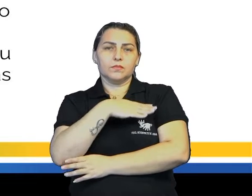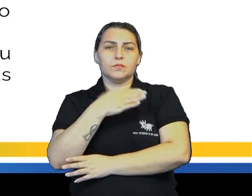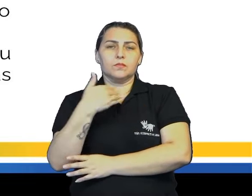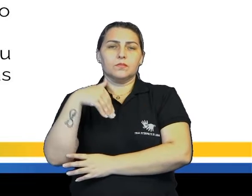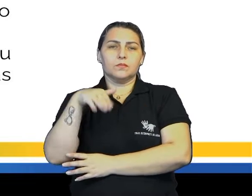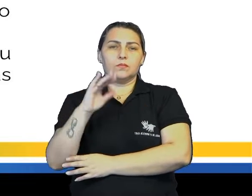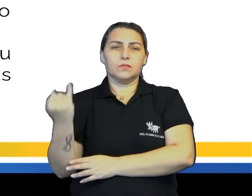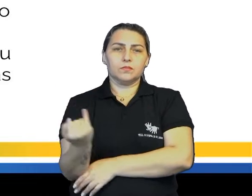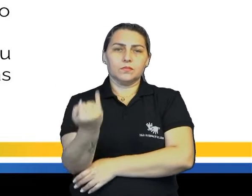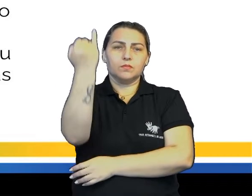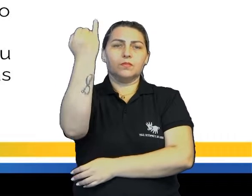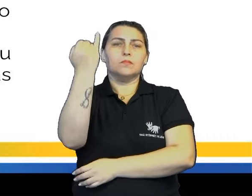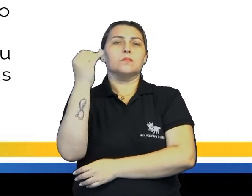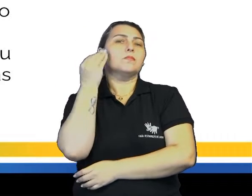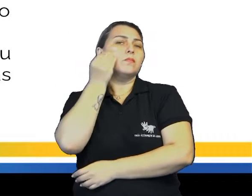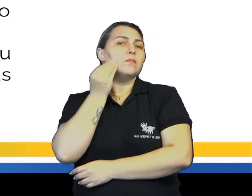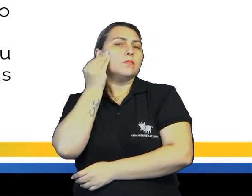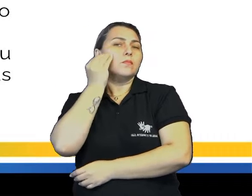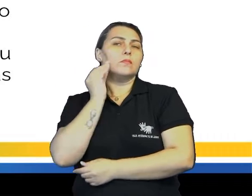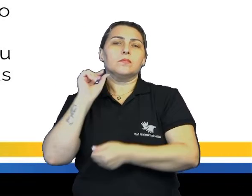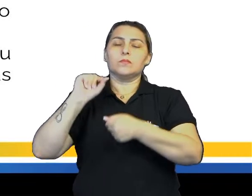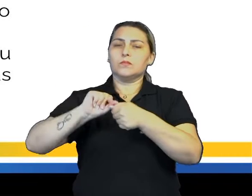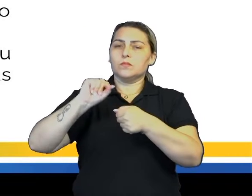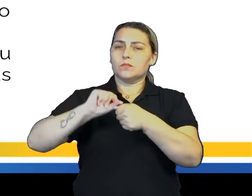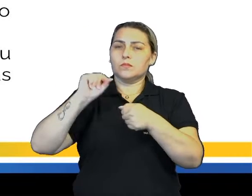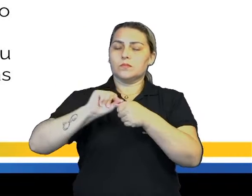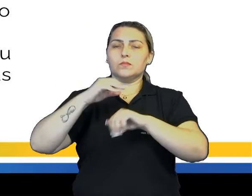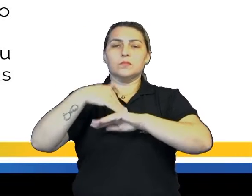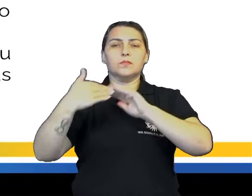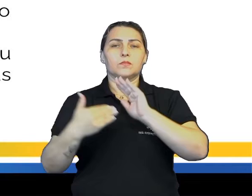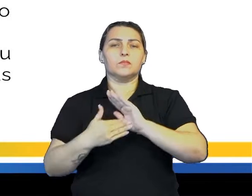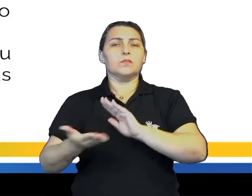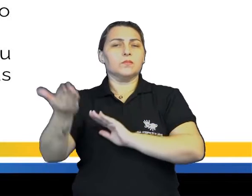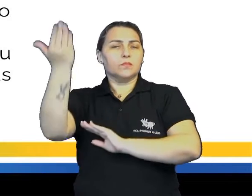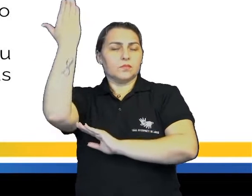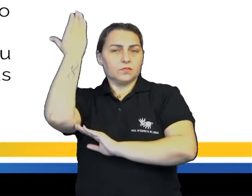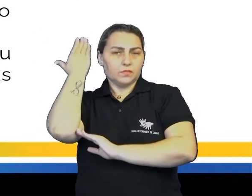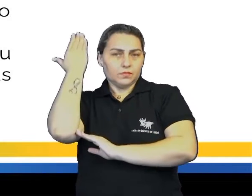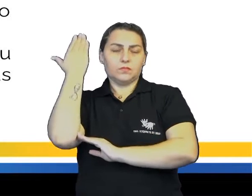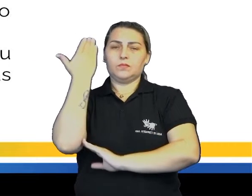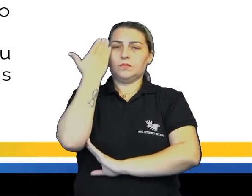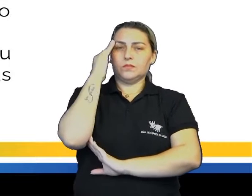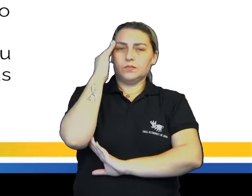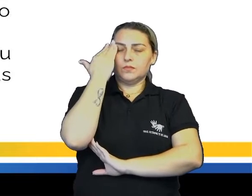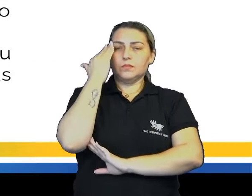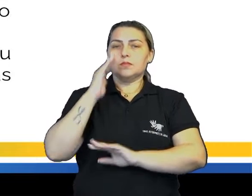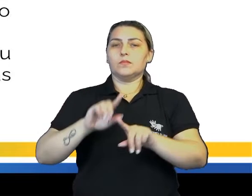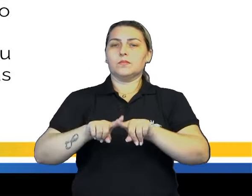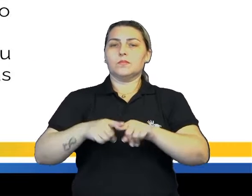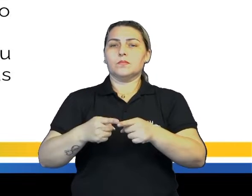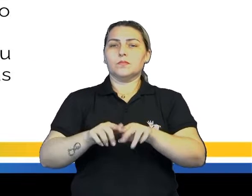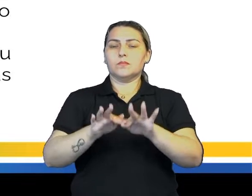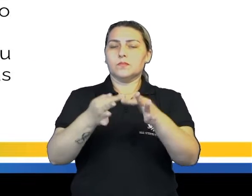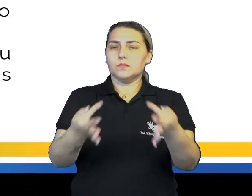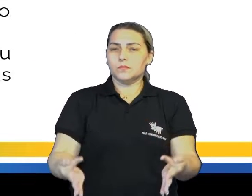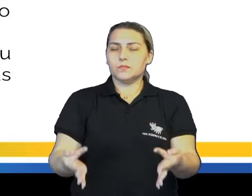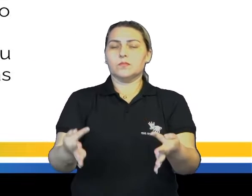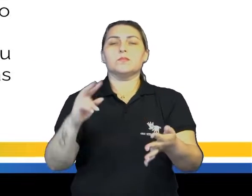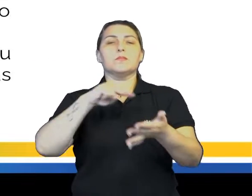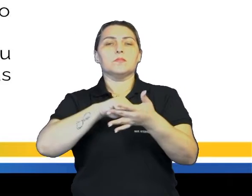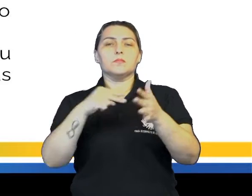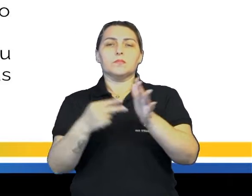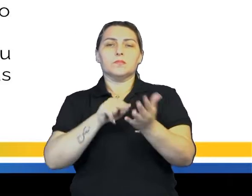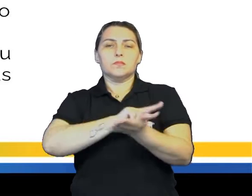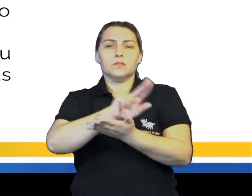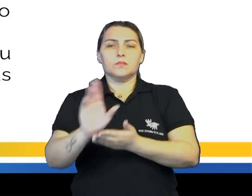mais importantes experiências desenvolvidas em toda a antiguidade. Em sua compreensão mais simples, a poli corresponde às